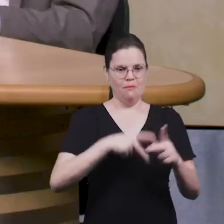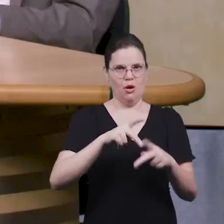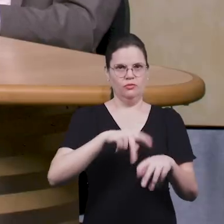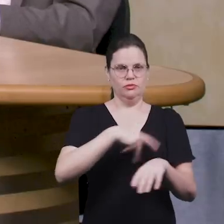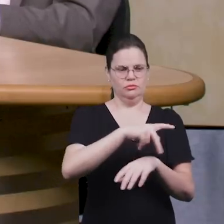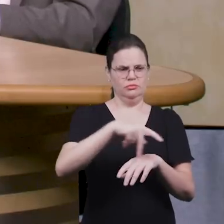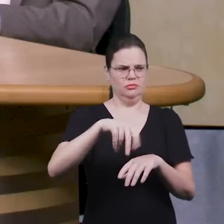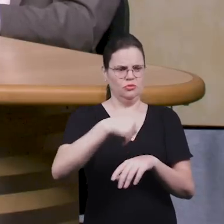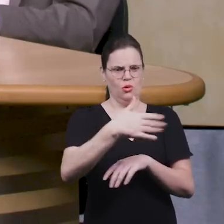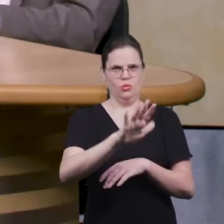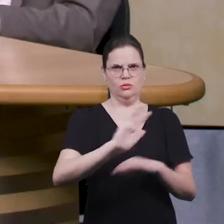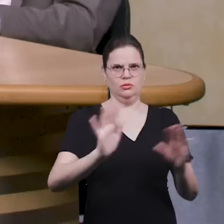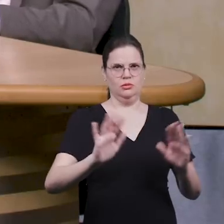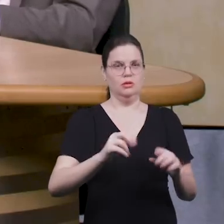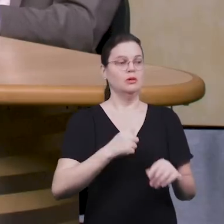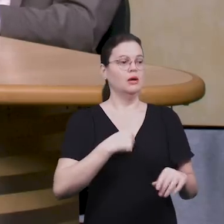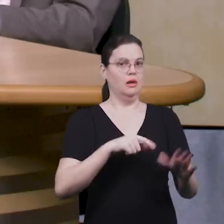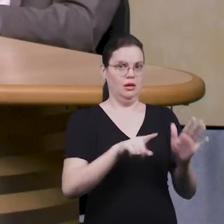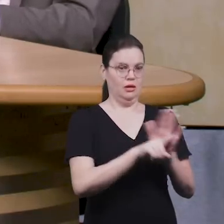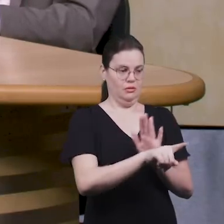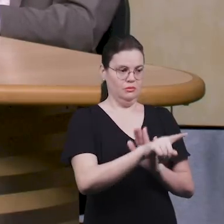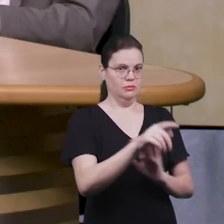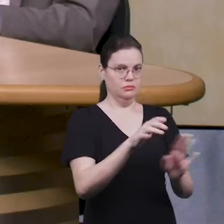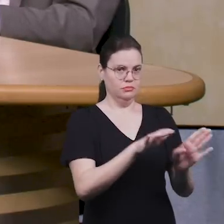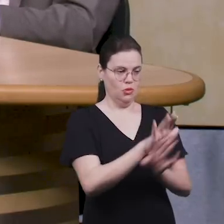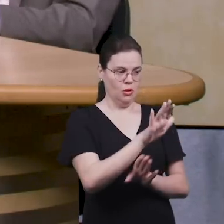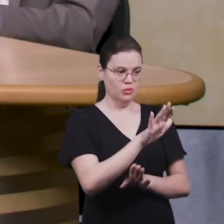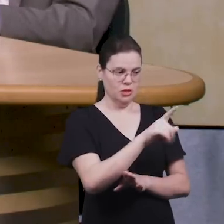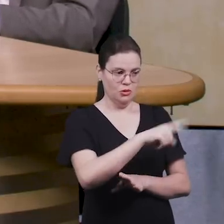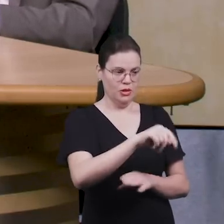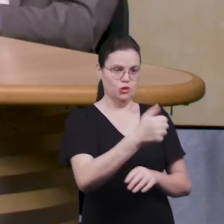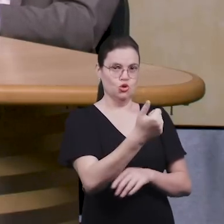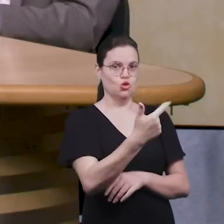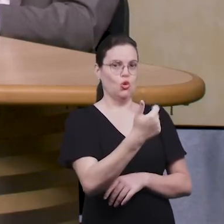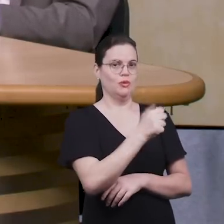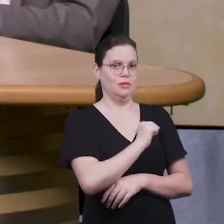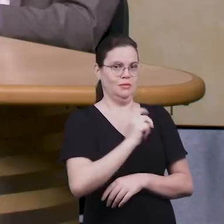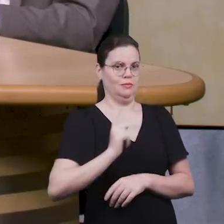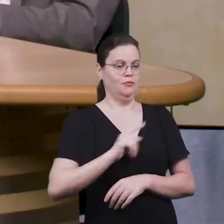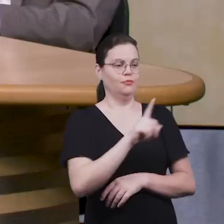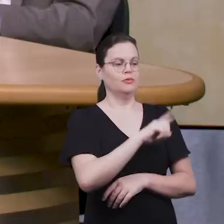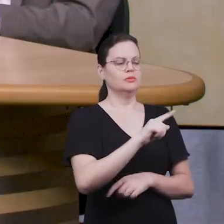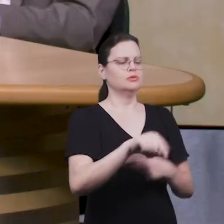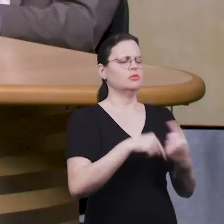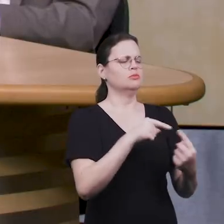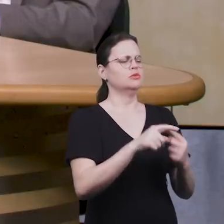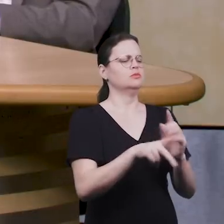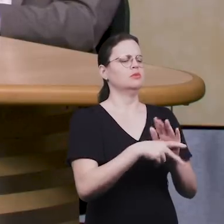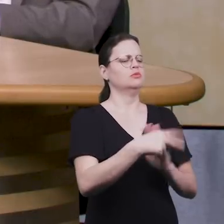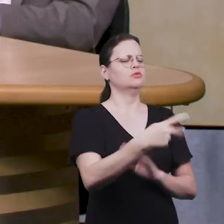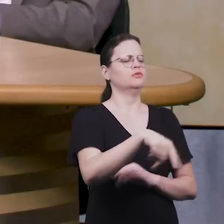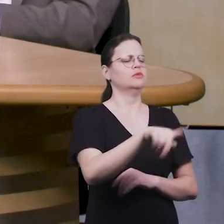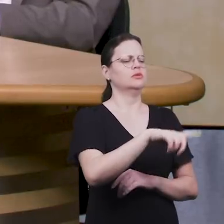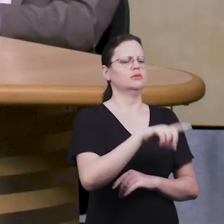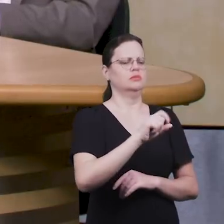gentios, a orientação de Jesus para os 12 em Jerusalém. Né? A missão de vocês